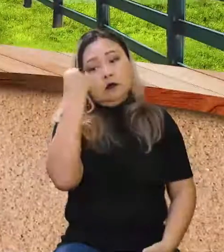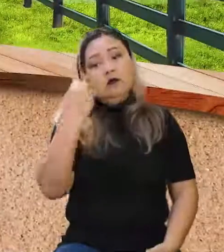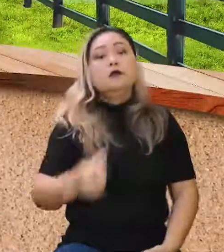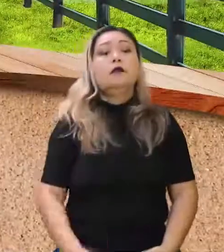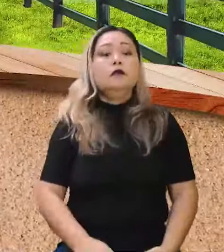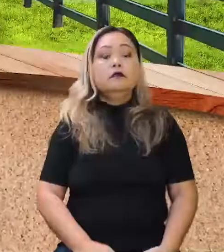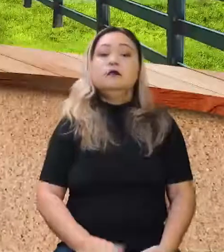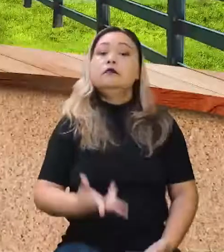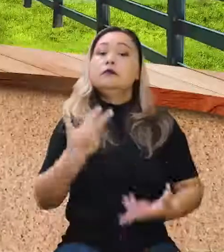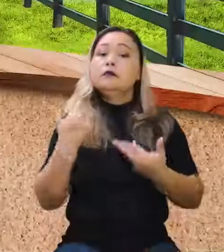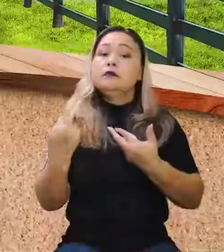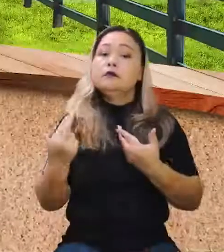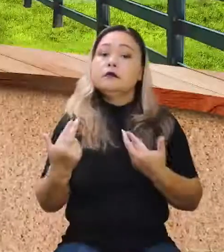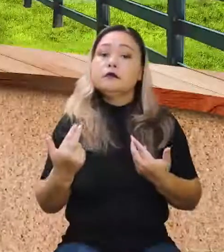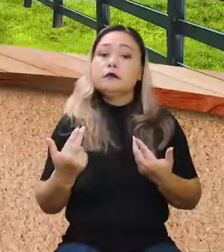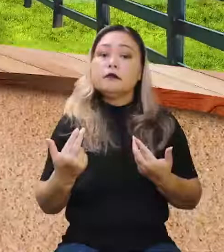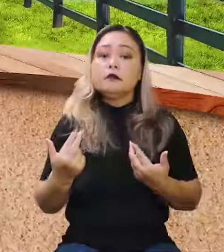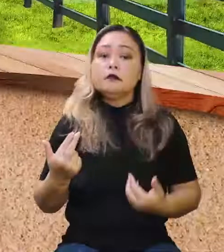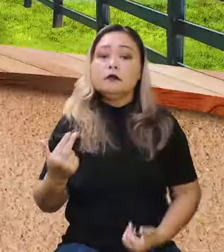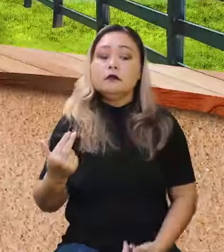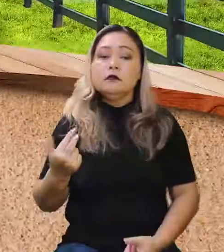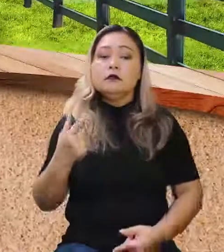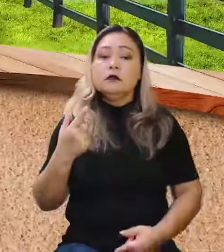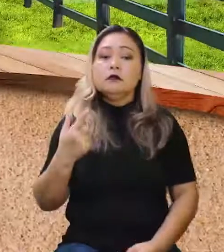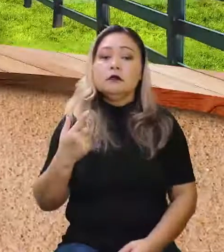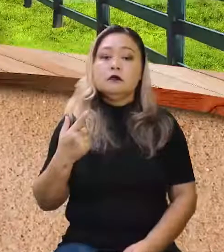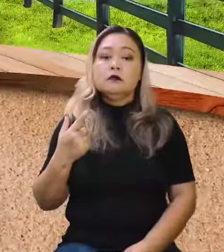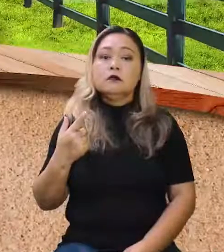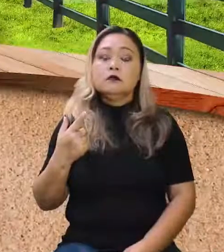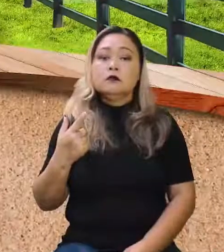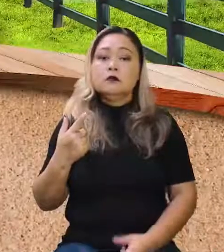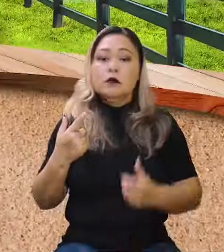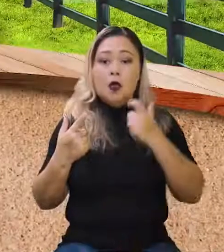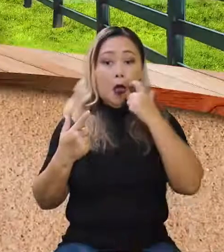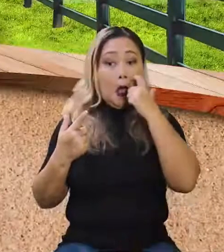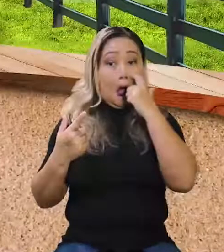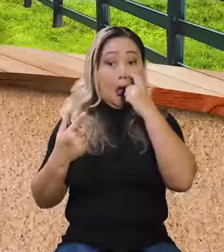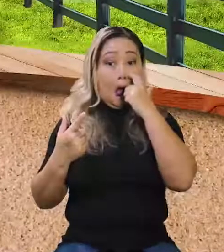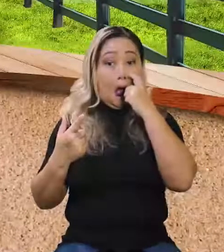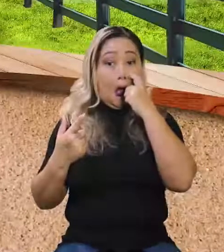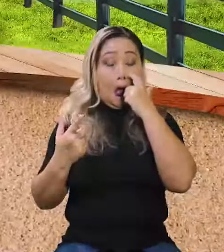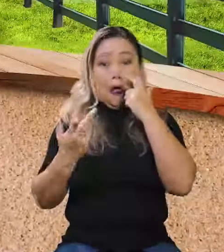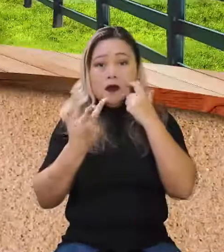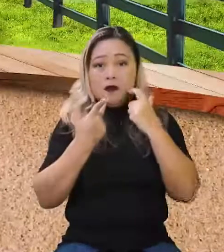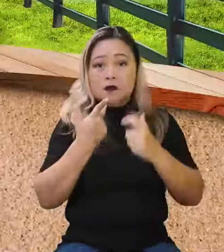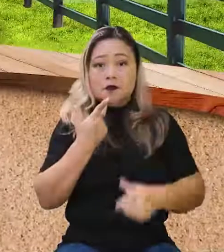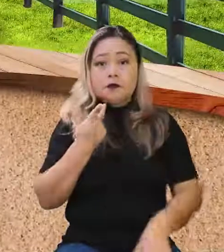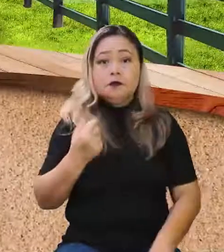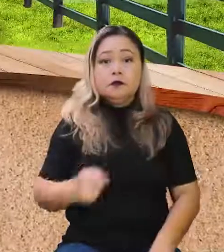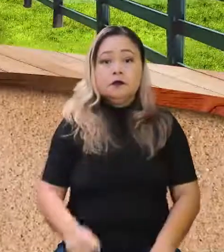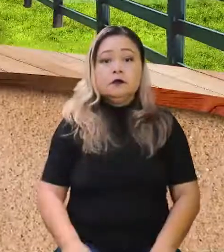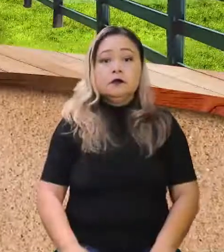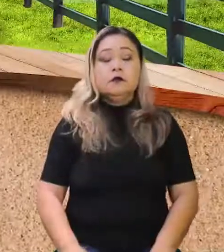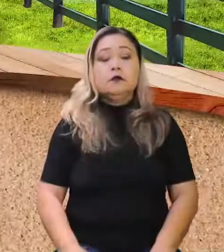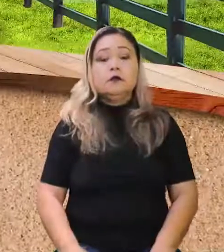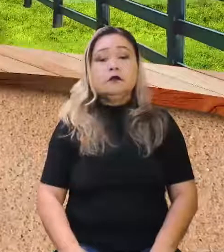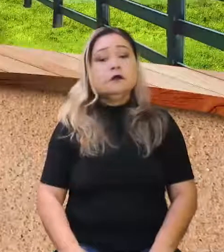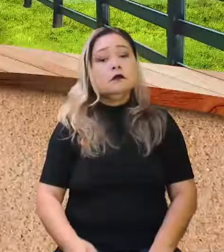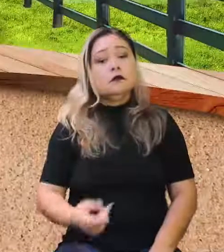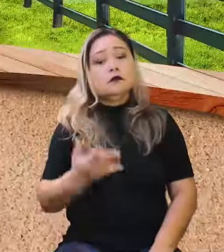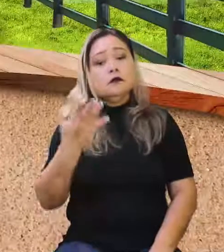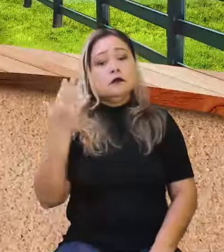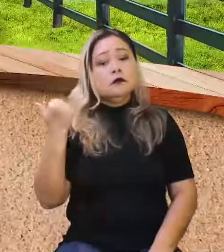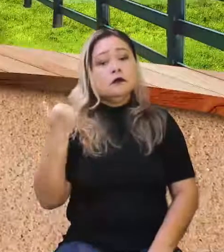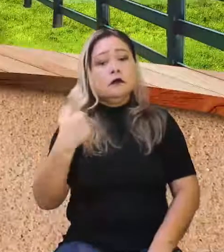disso. Igual a produção de... Quando a gente está falando sobre... Lá